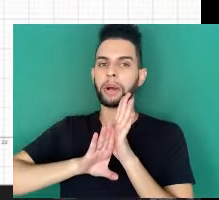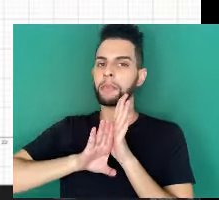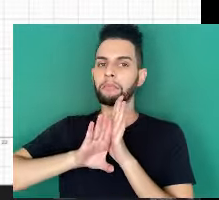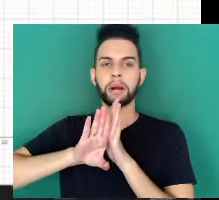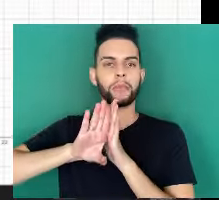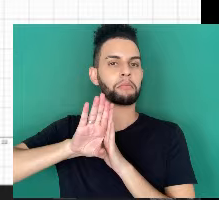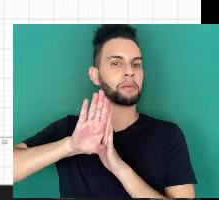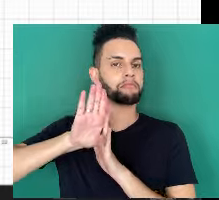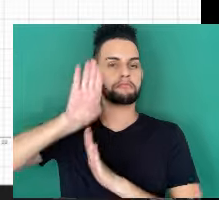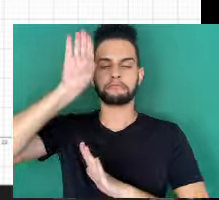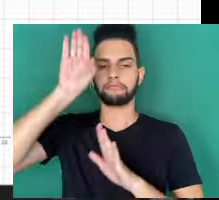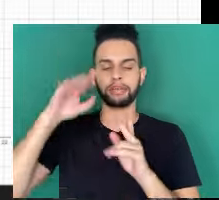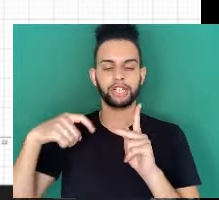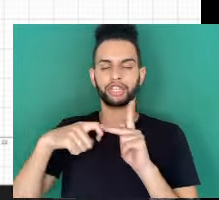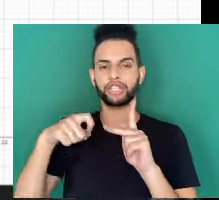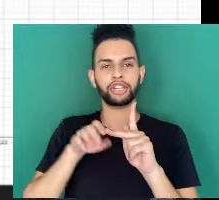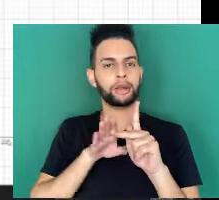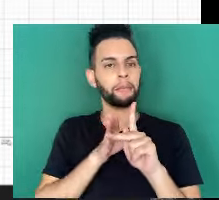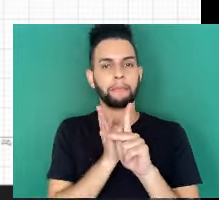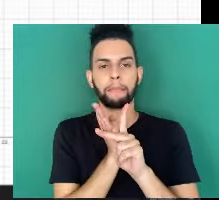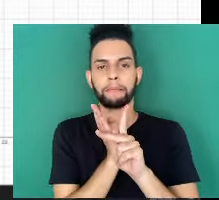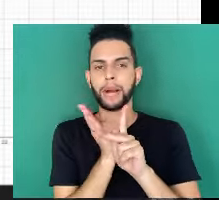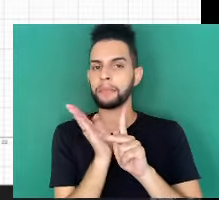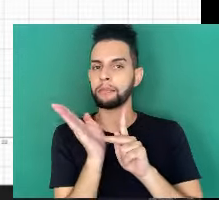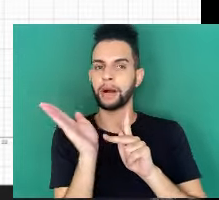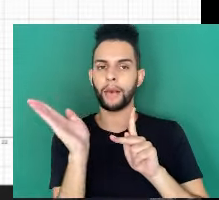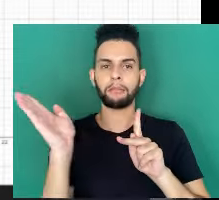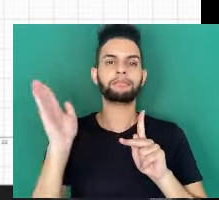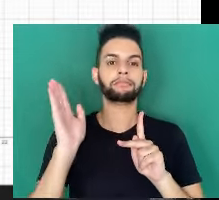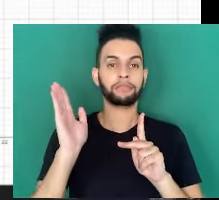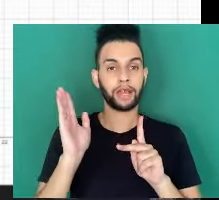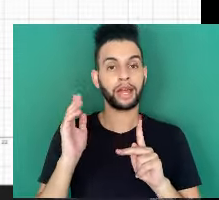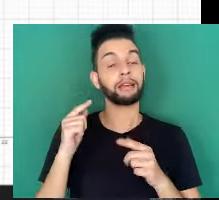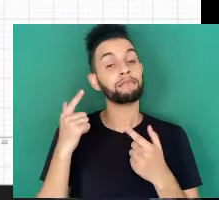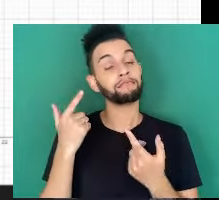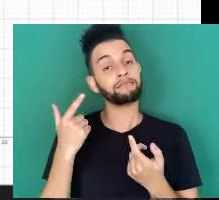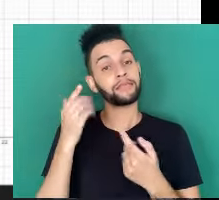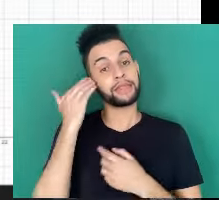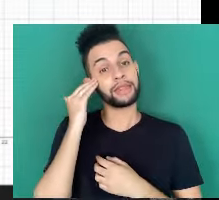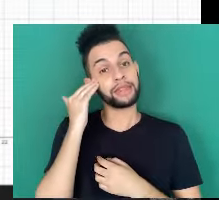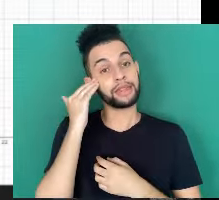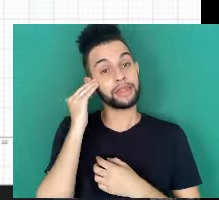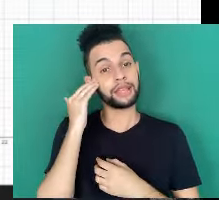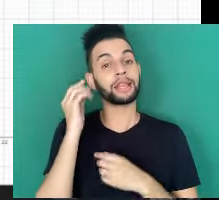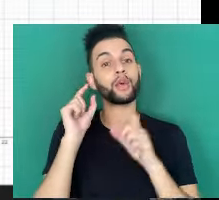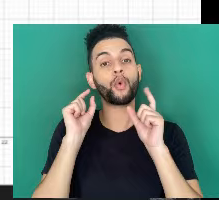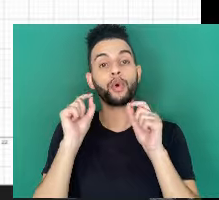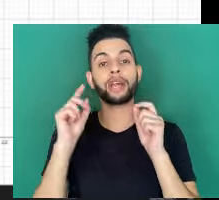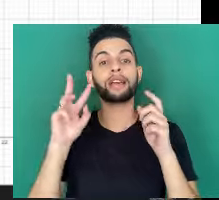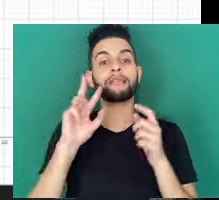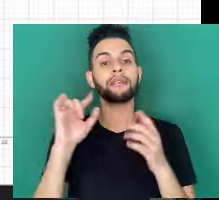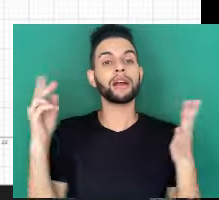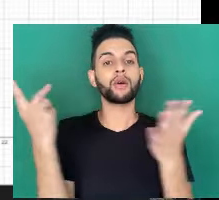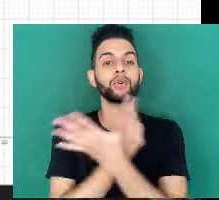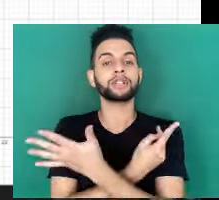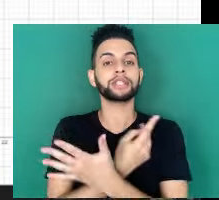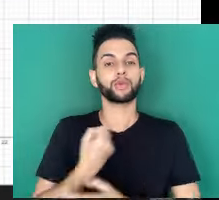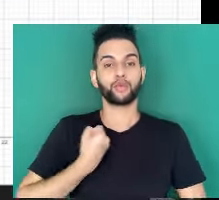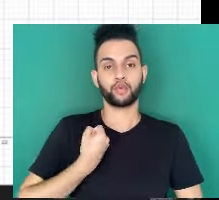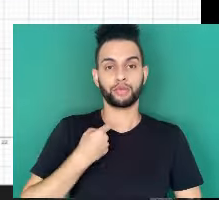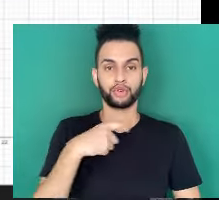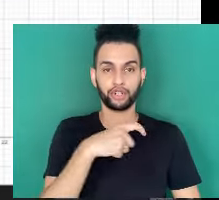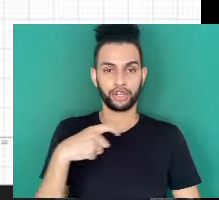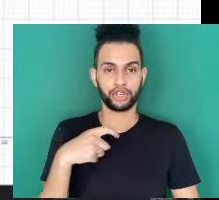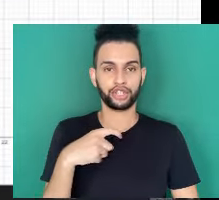seja, aumentar cada vez mais e estudar o que vai acontecer com o valor do f de x, ou seja,